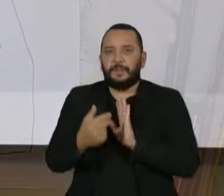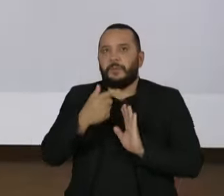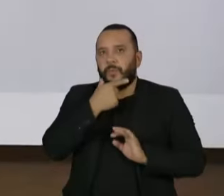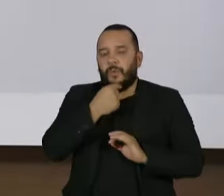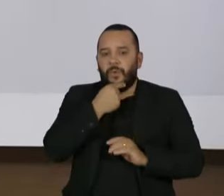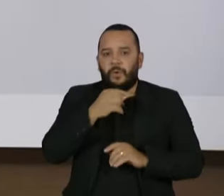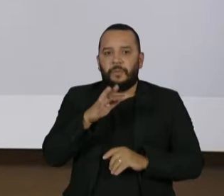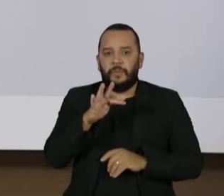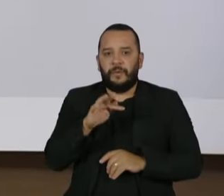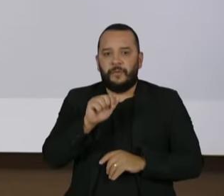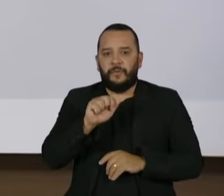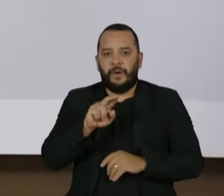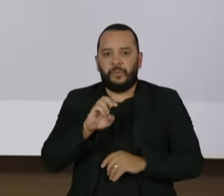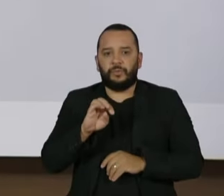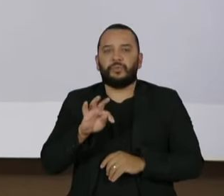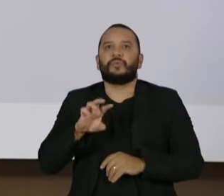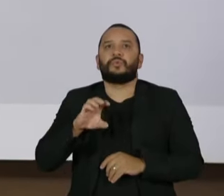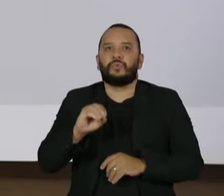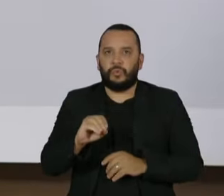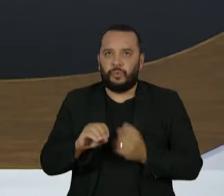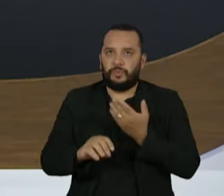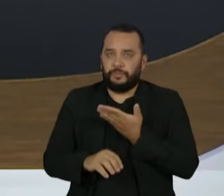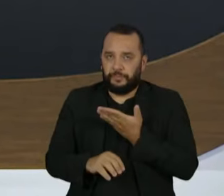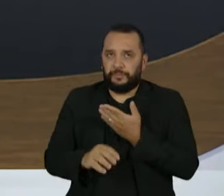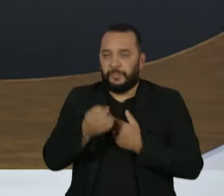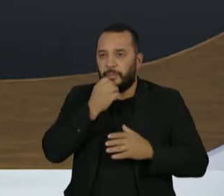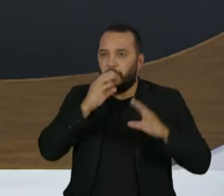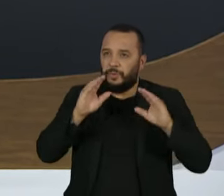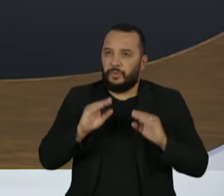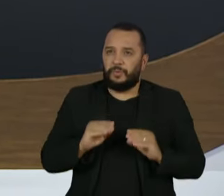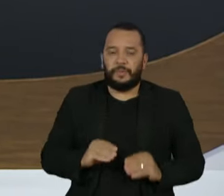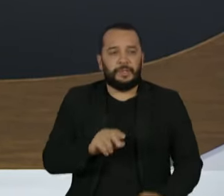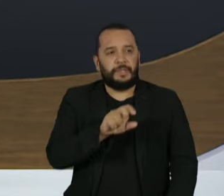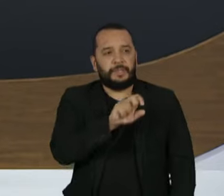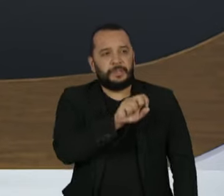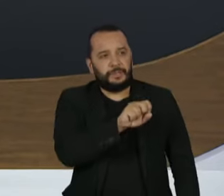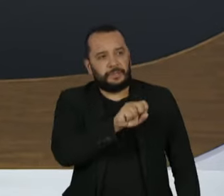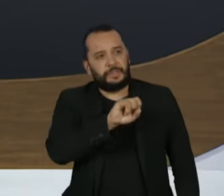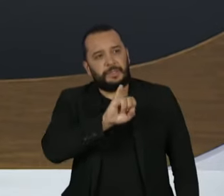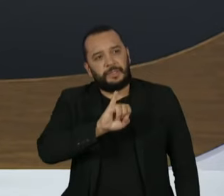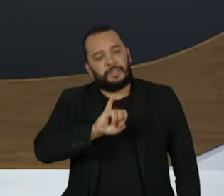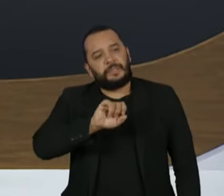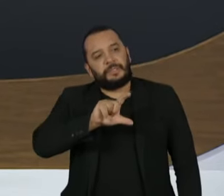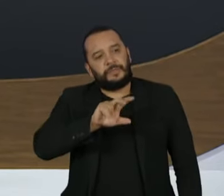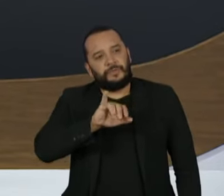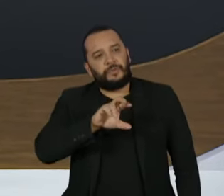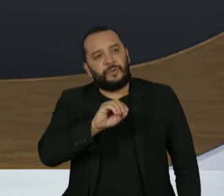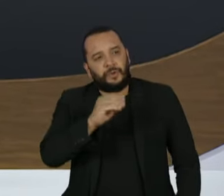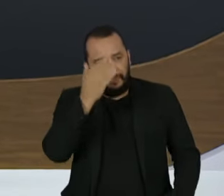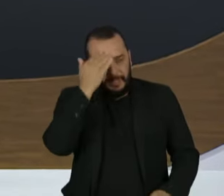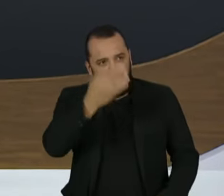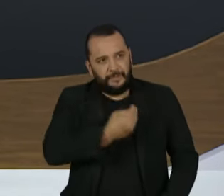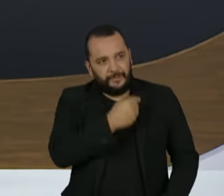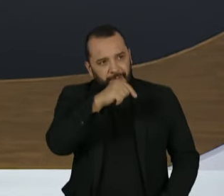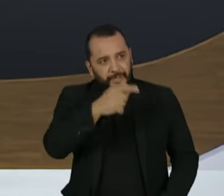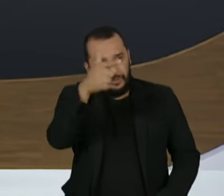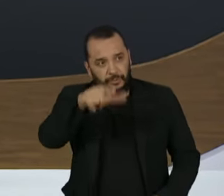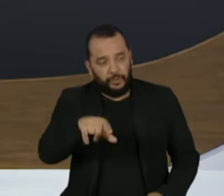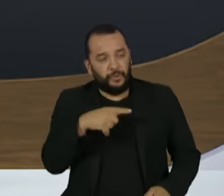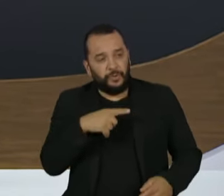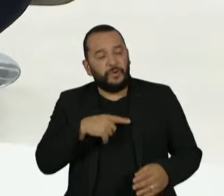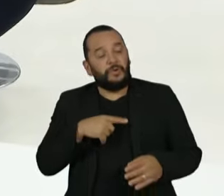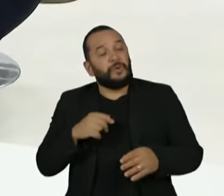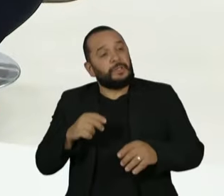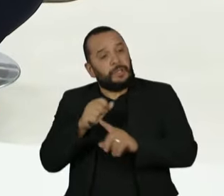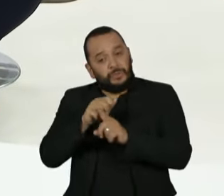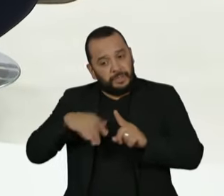cartunista faustobergoci Boa noite Silvio tudo bom obrigada por estar aqui com a gente de novo o mundo já virou umas três vezes